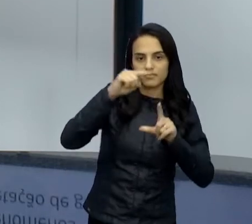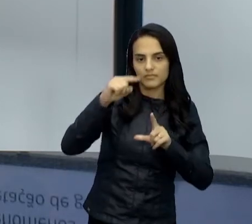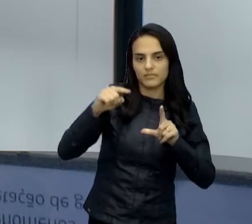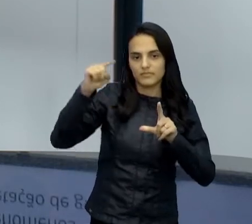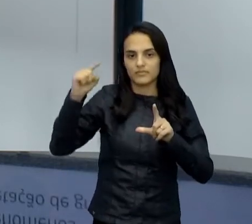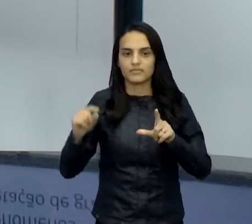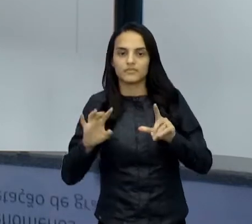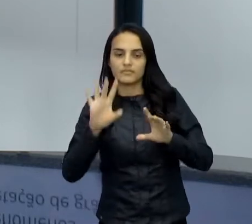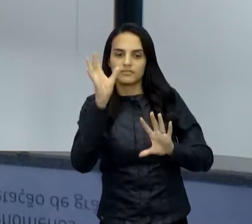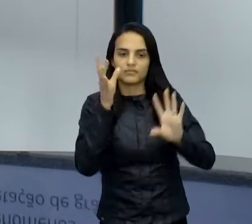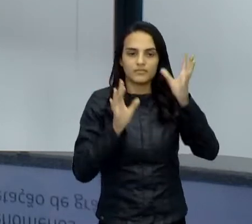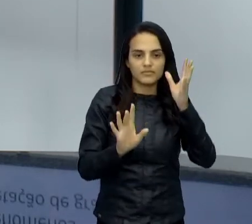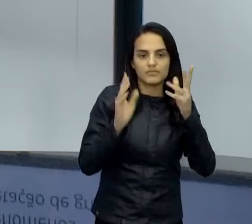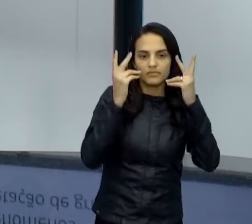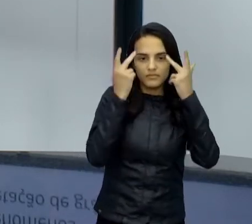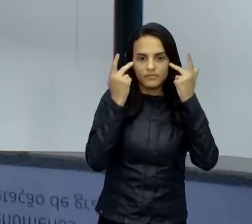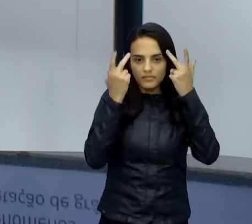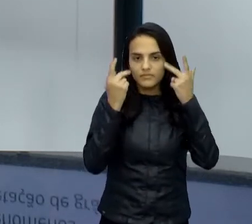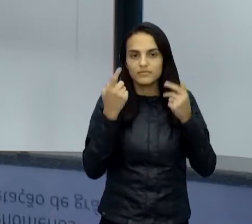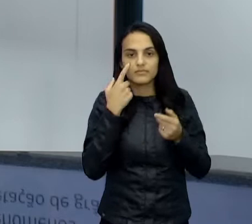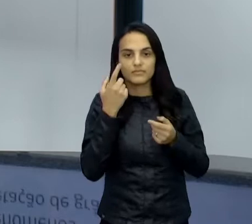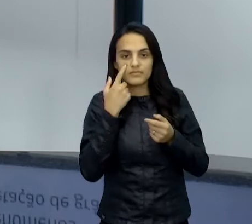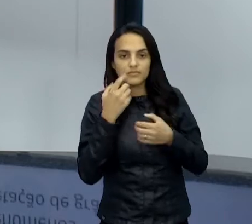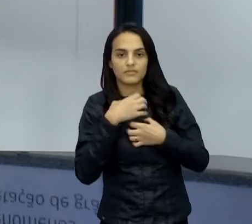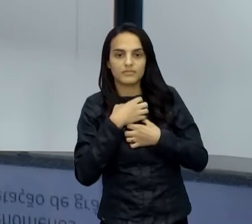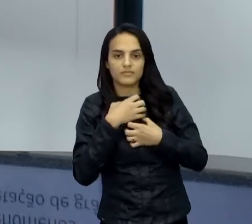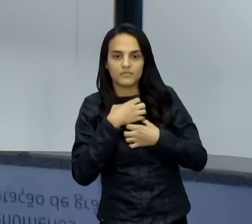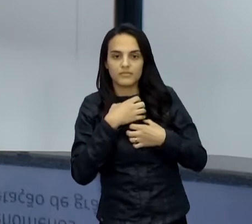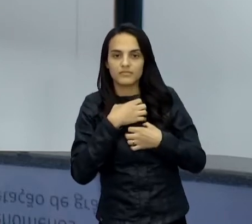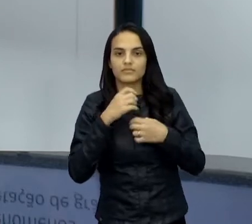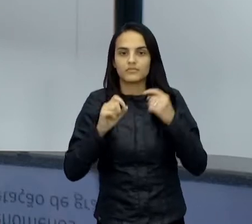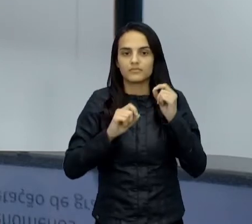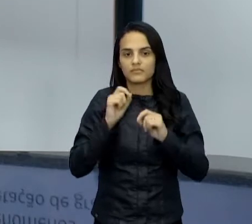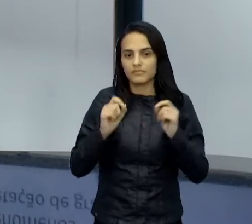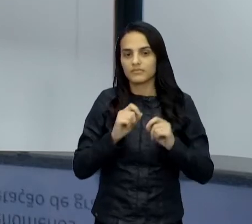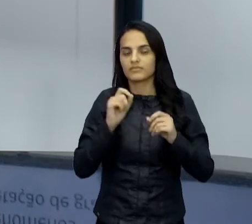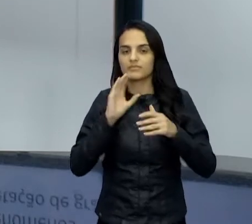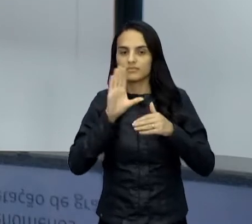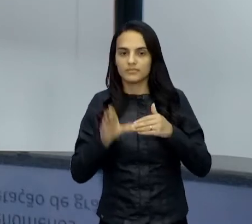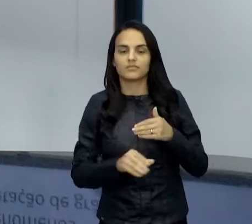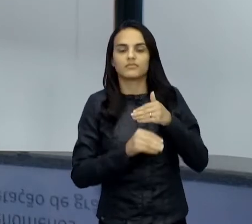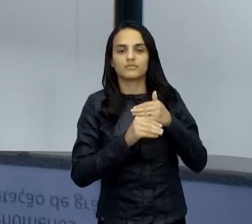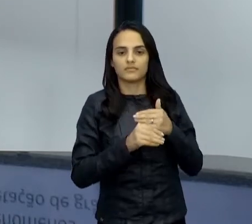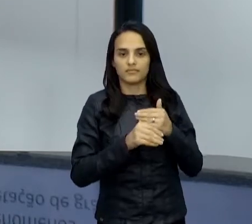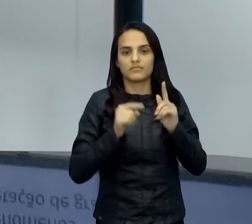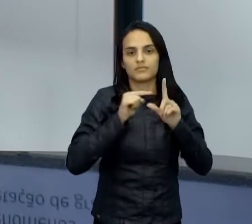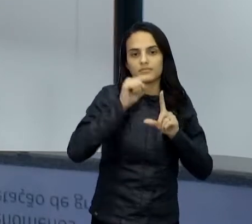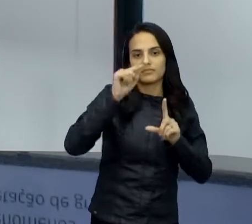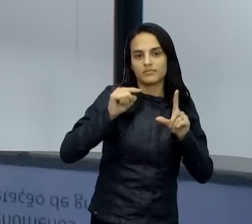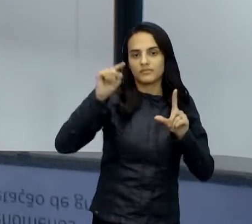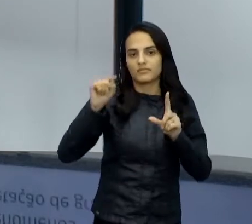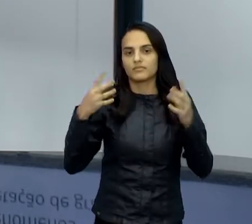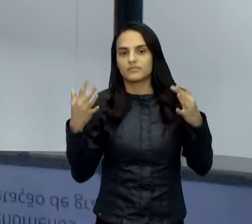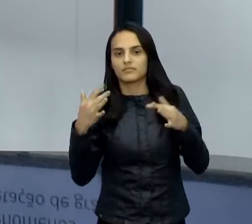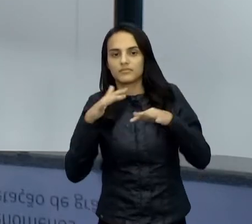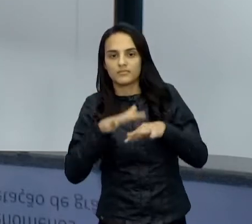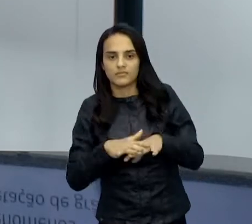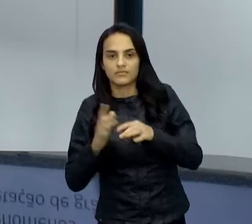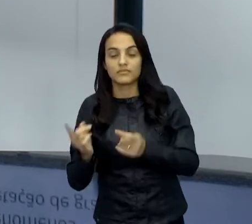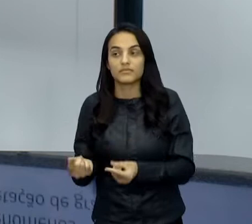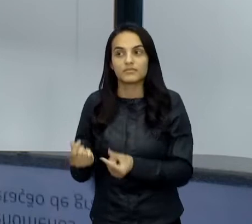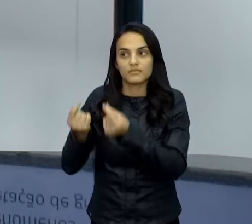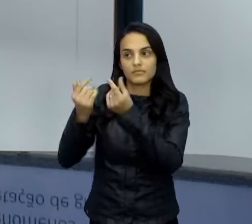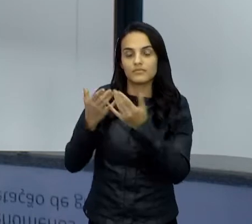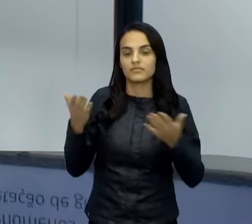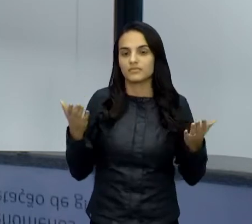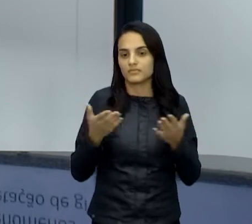de fenômenos naturais e vendo o comportamento desses gráficos se aplicável aos gráficos da matemática financeira. E